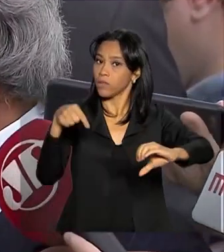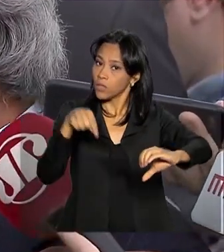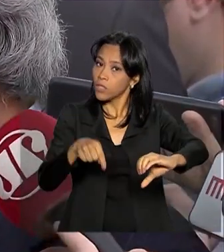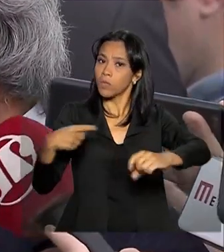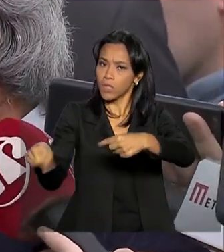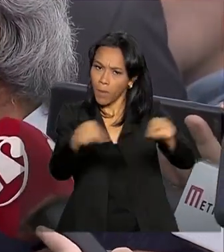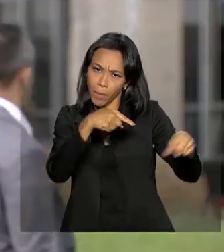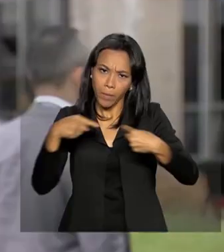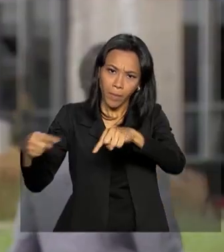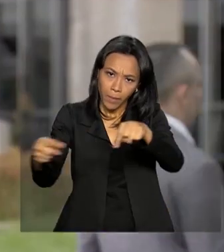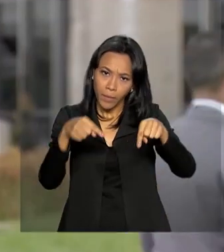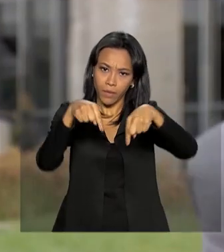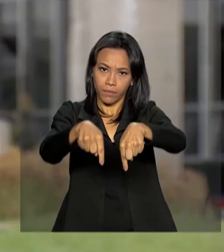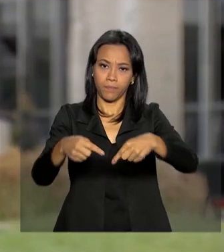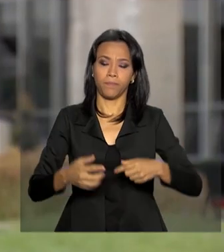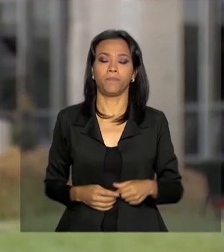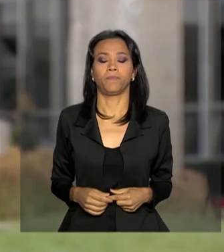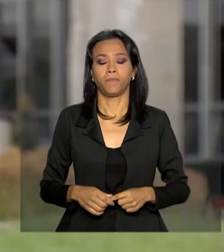ser trabalhadas.